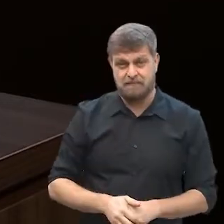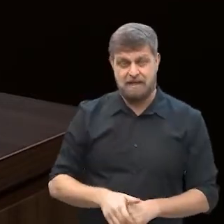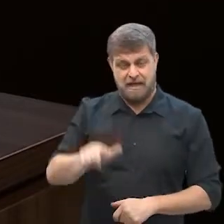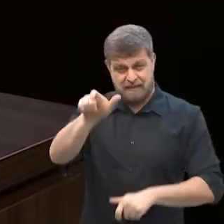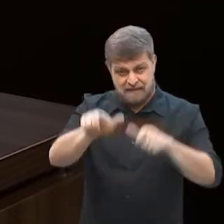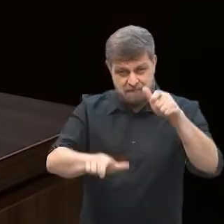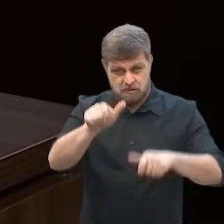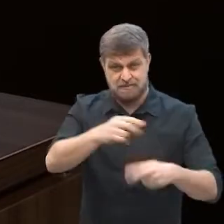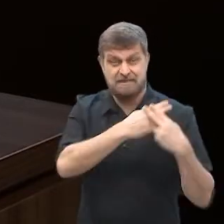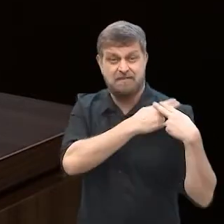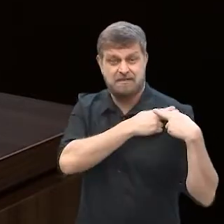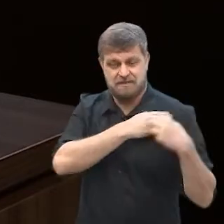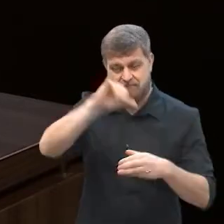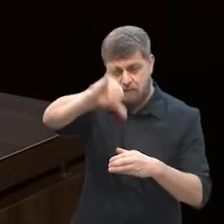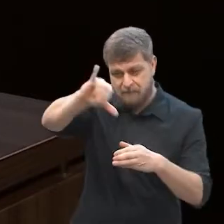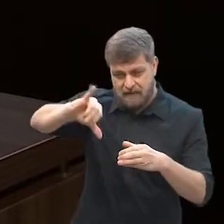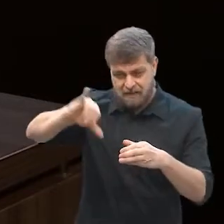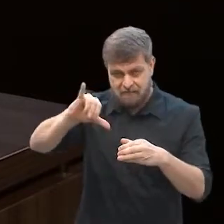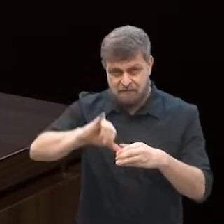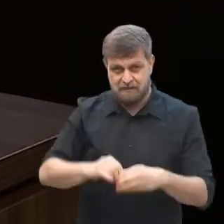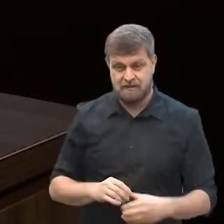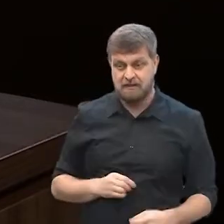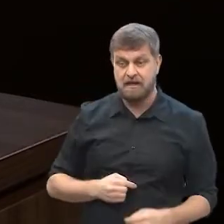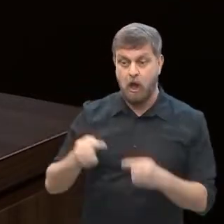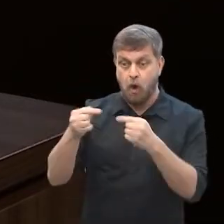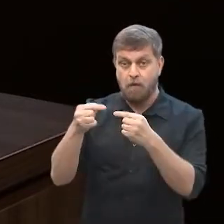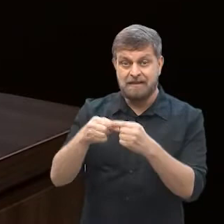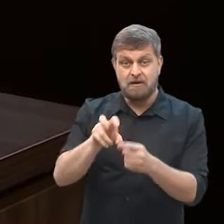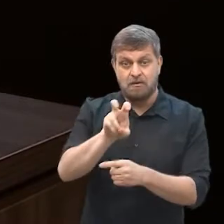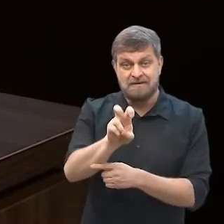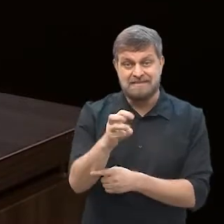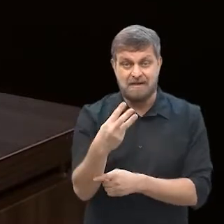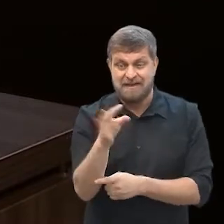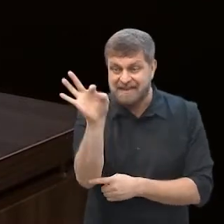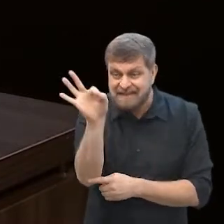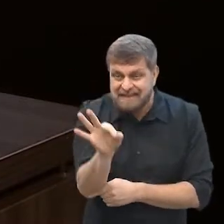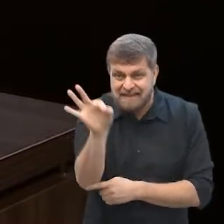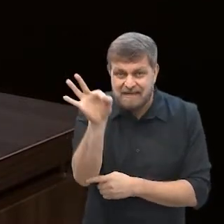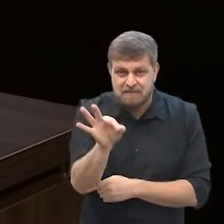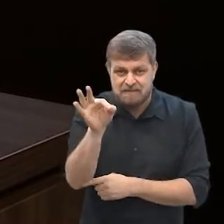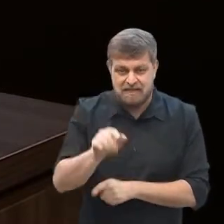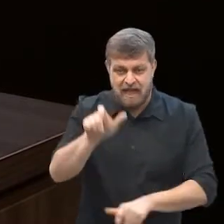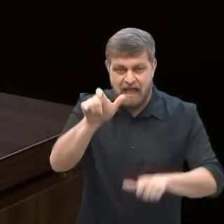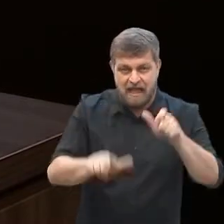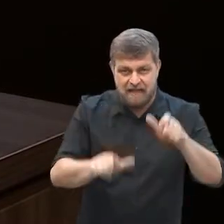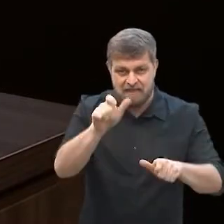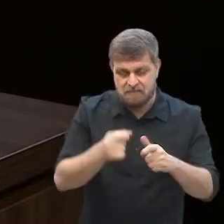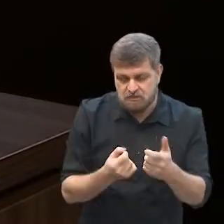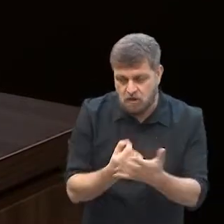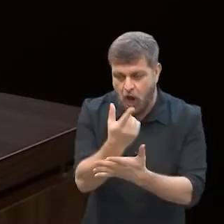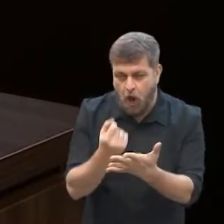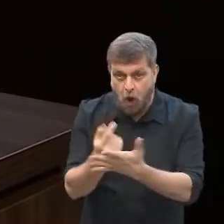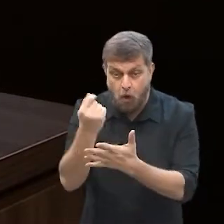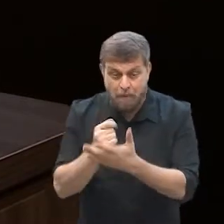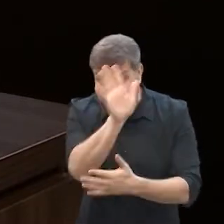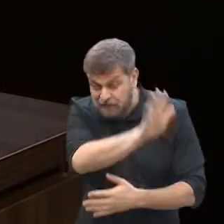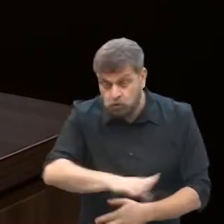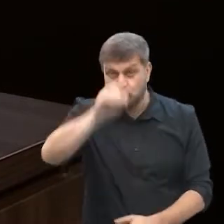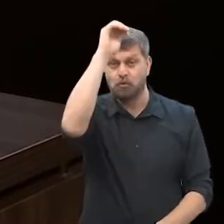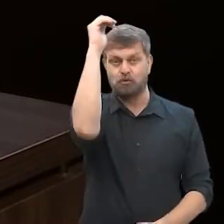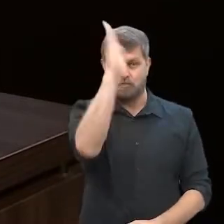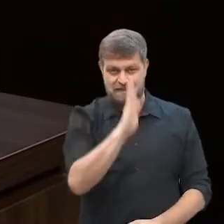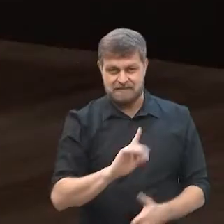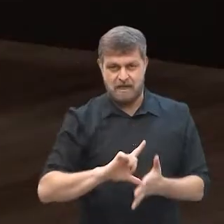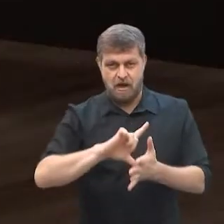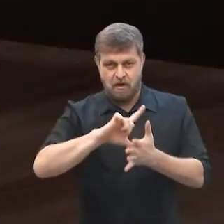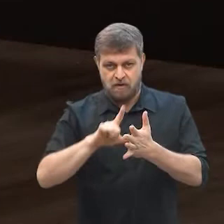de Vinagre, que ela responde por mais de 53% do consumo do produto no território nacional,